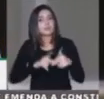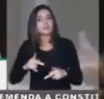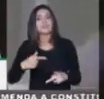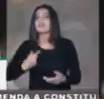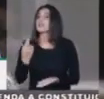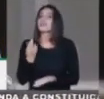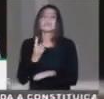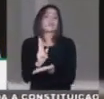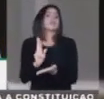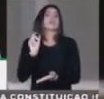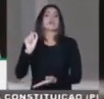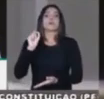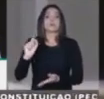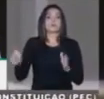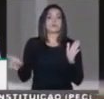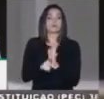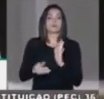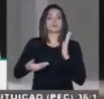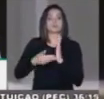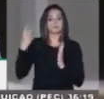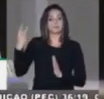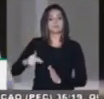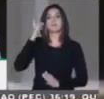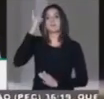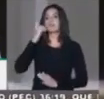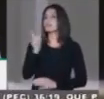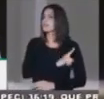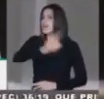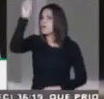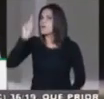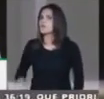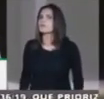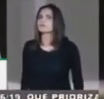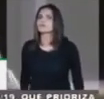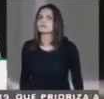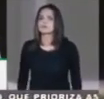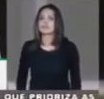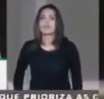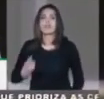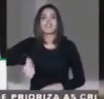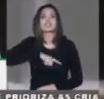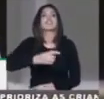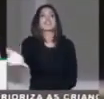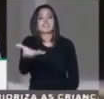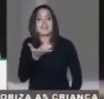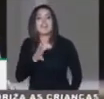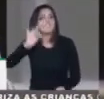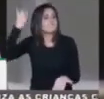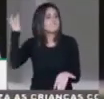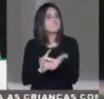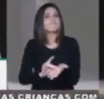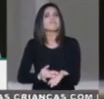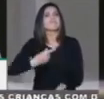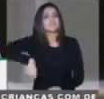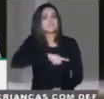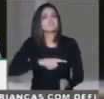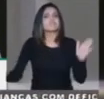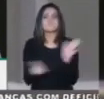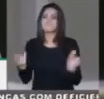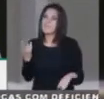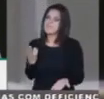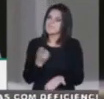representado neste congresso e o que nós buscamos é exatamente isso, nos fazer